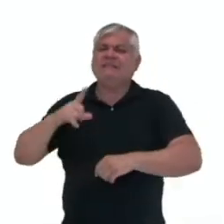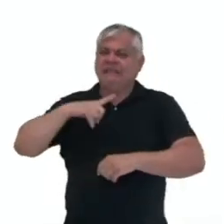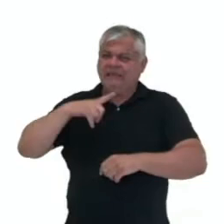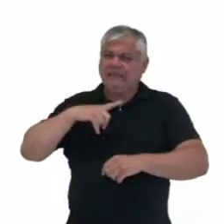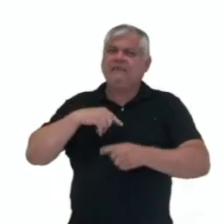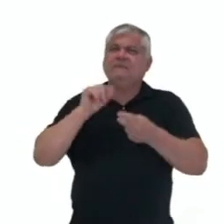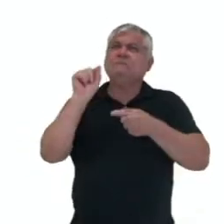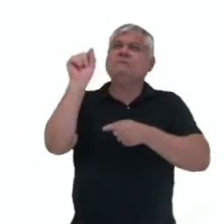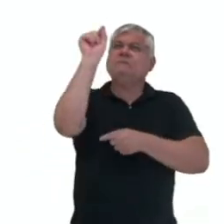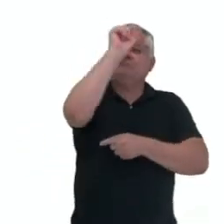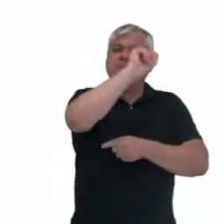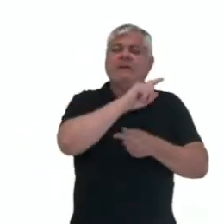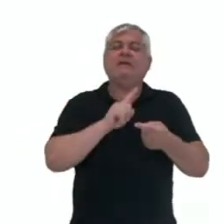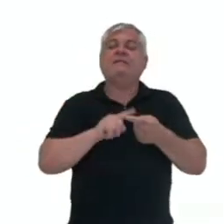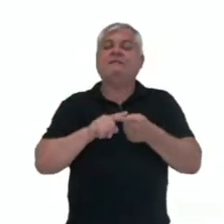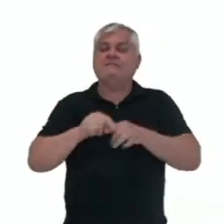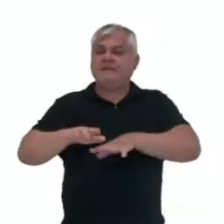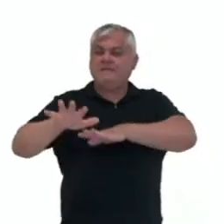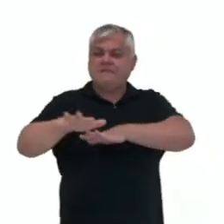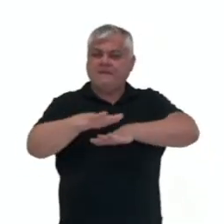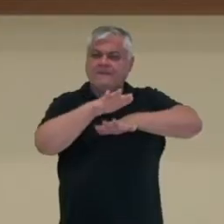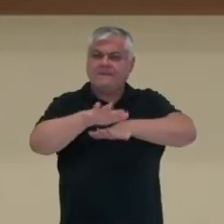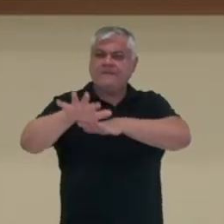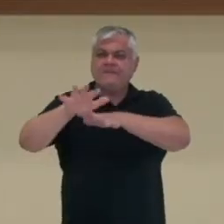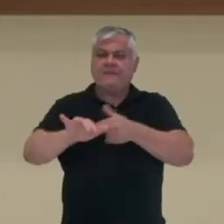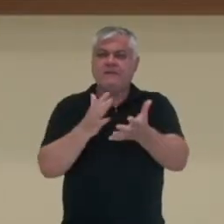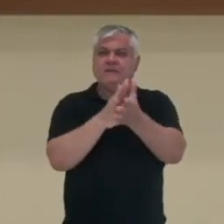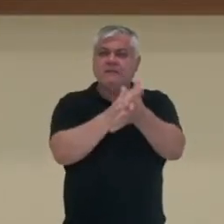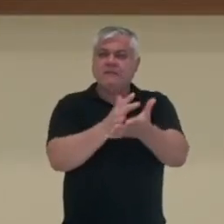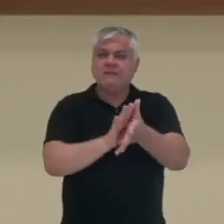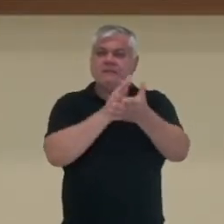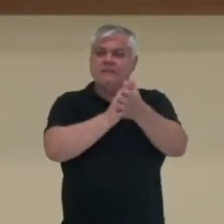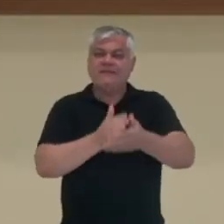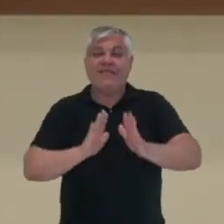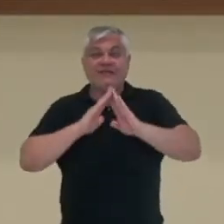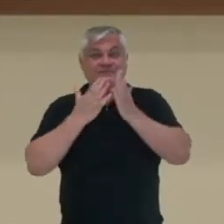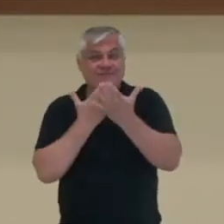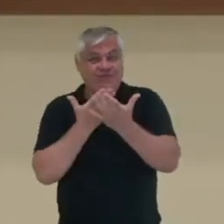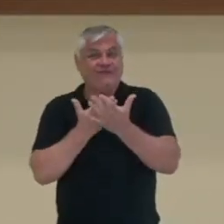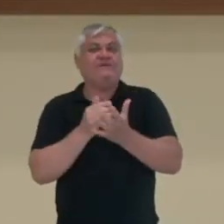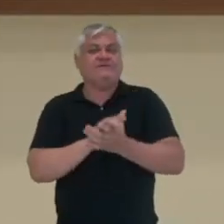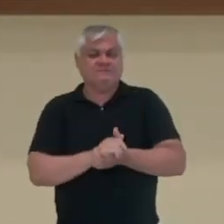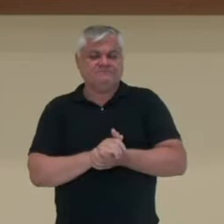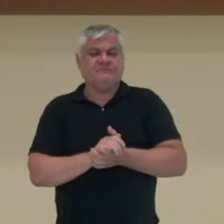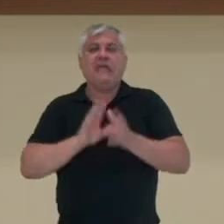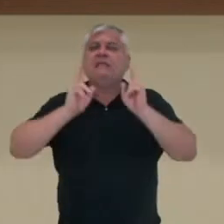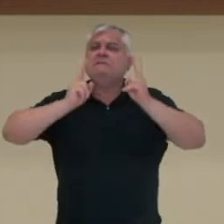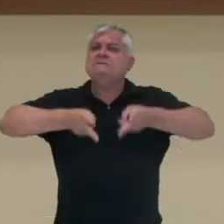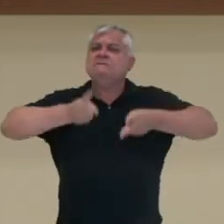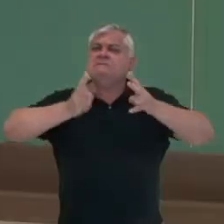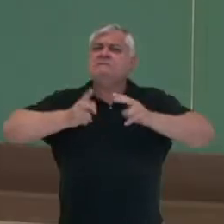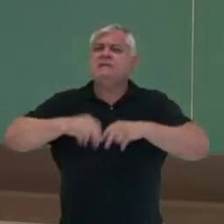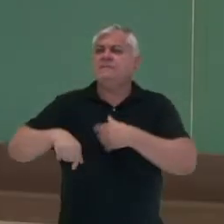assim como os desfiles das escolas de samba. Então é comum, sempre na época do carnaval, os amigos se